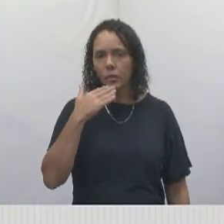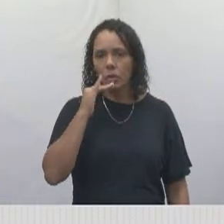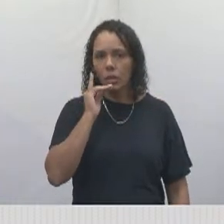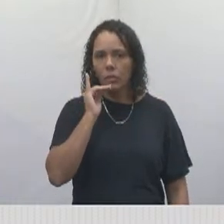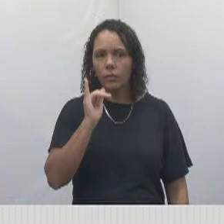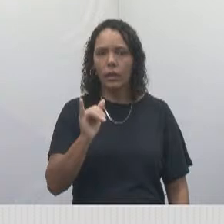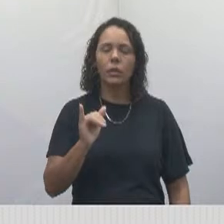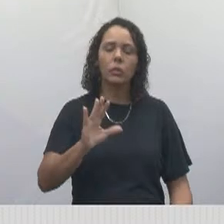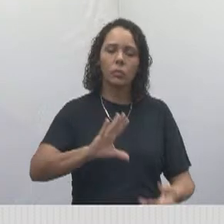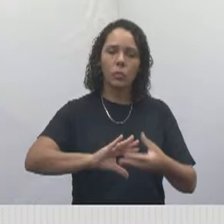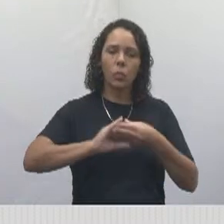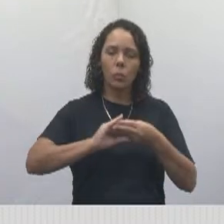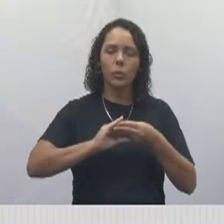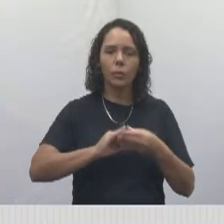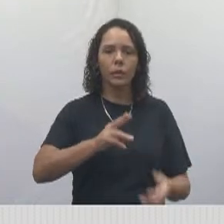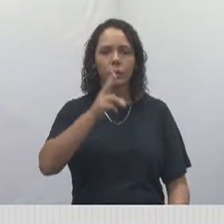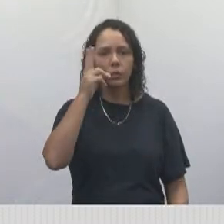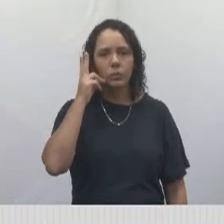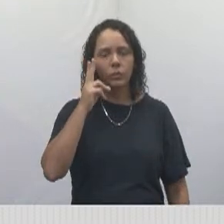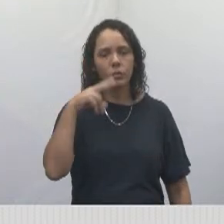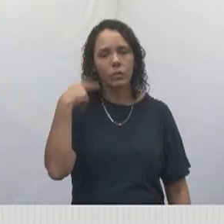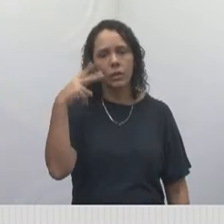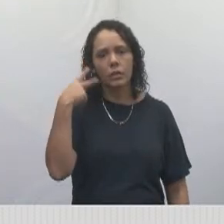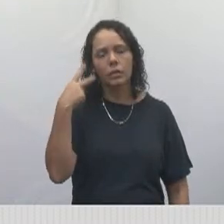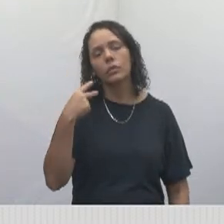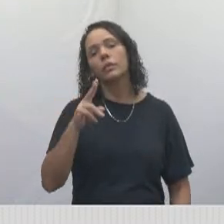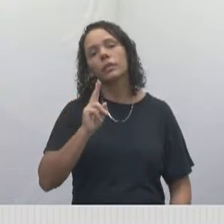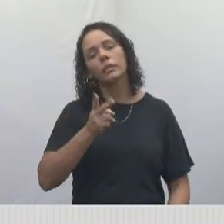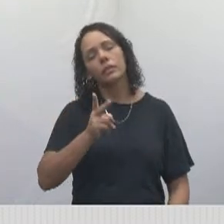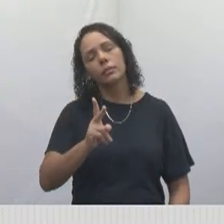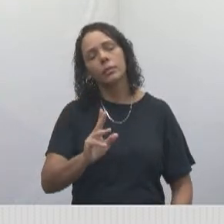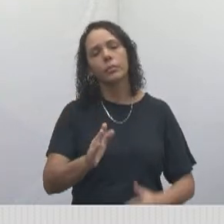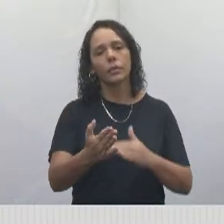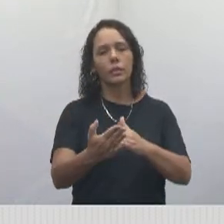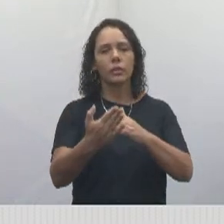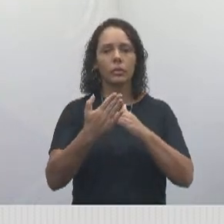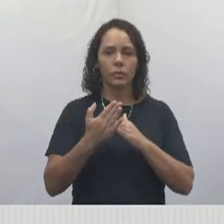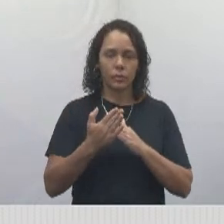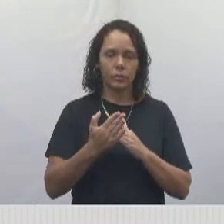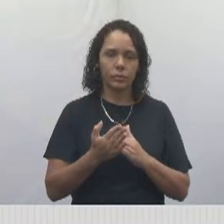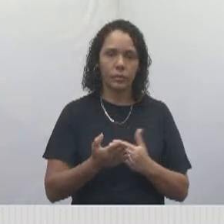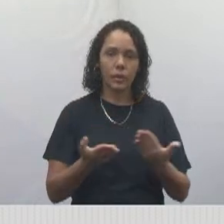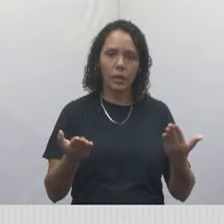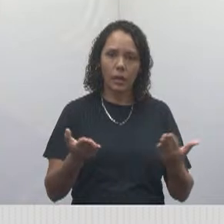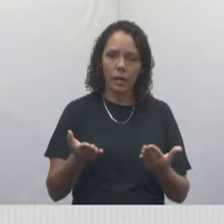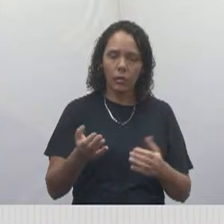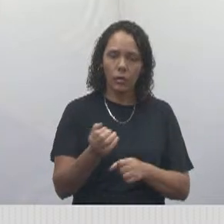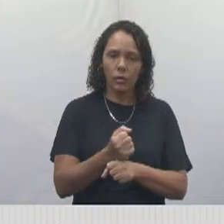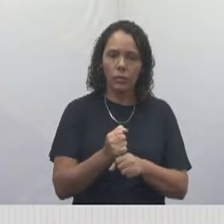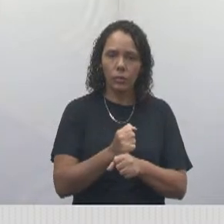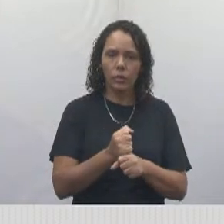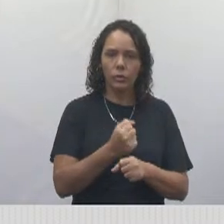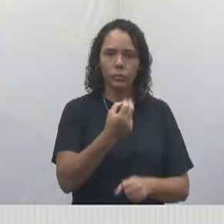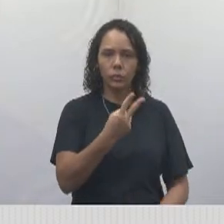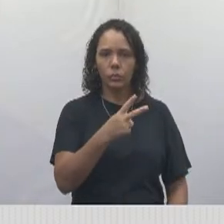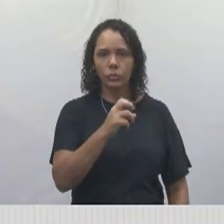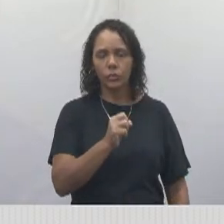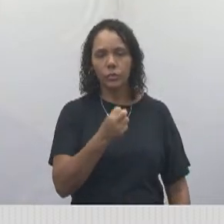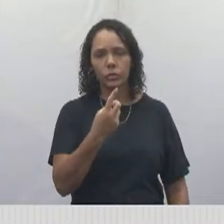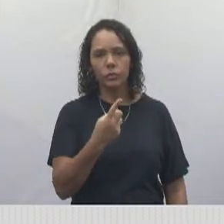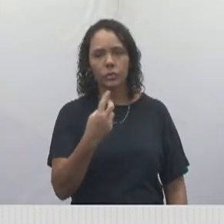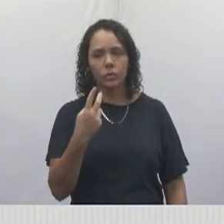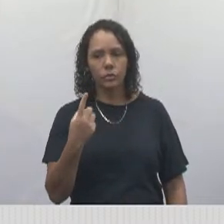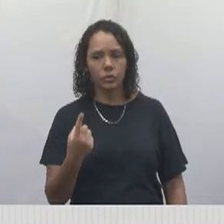diferente do município. Pois bem, estamos aqui diante do ano de 2021. E quais são